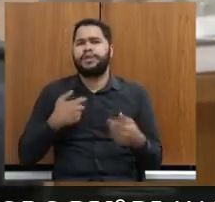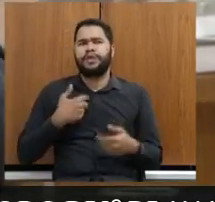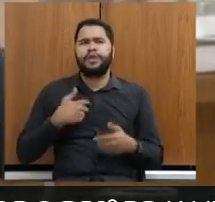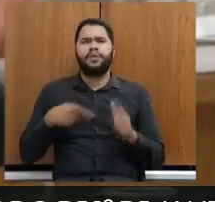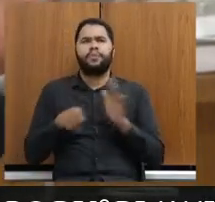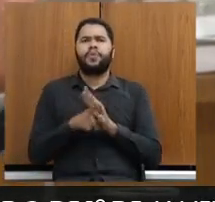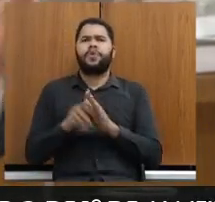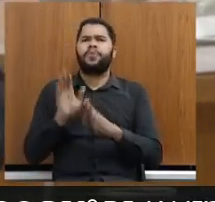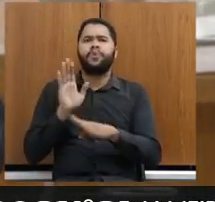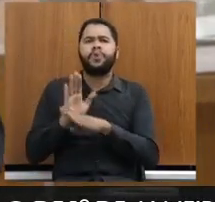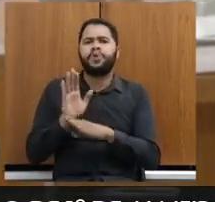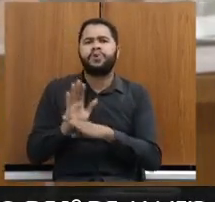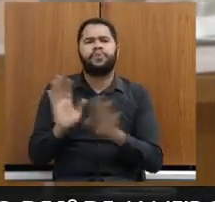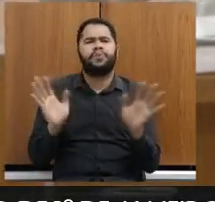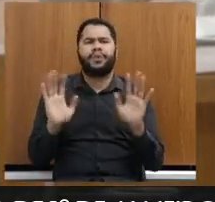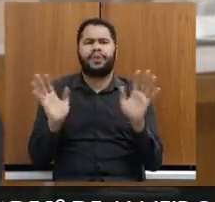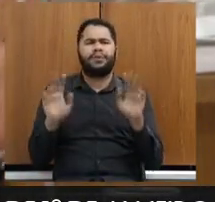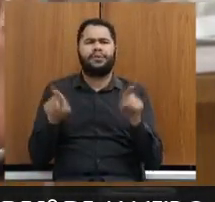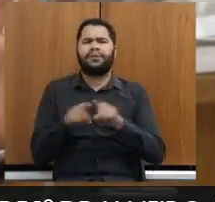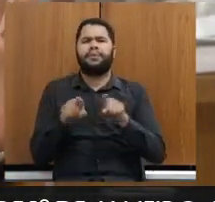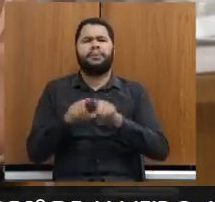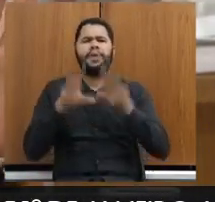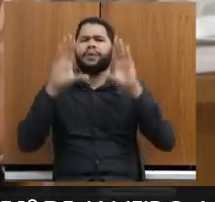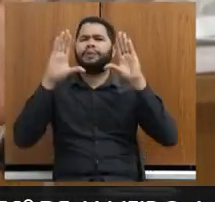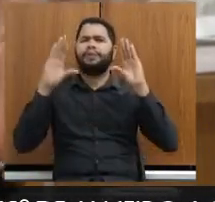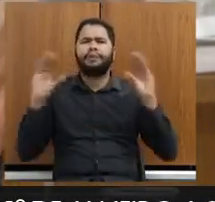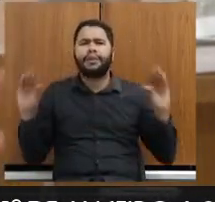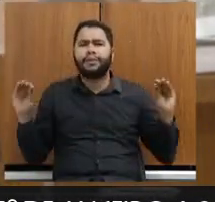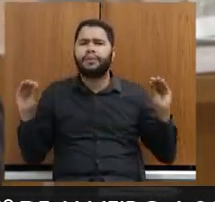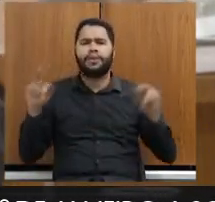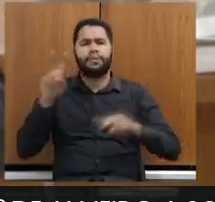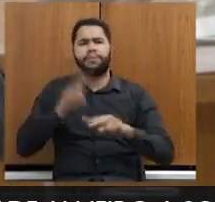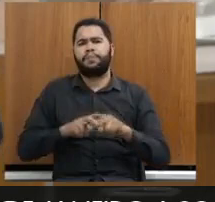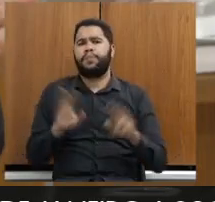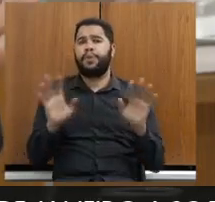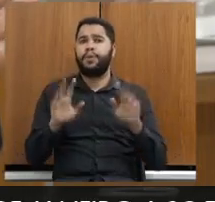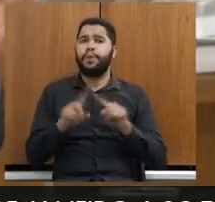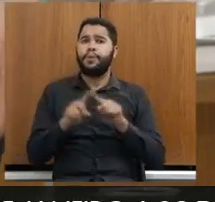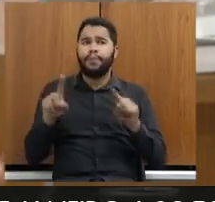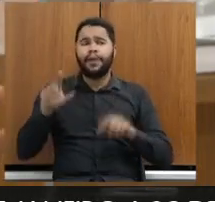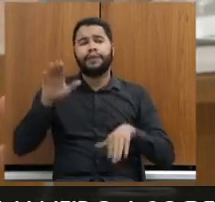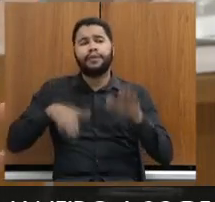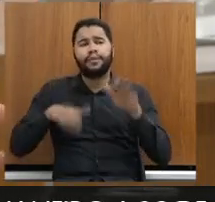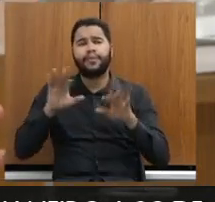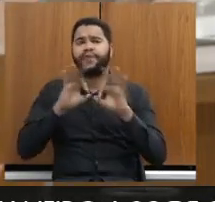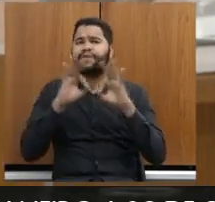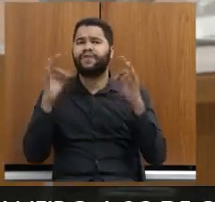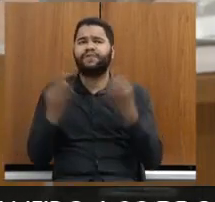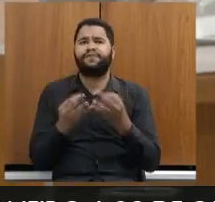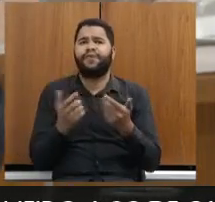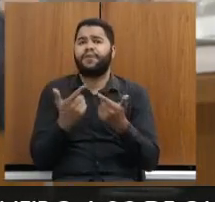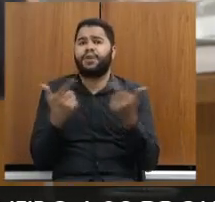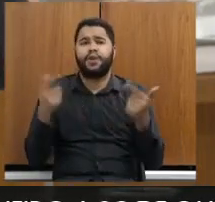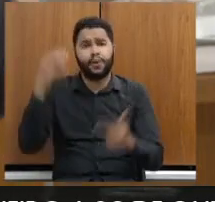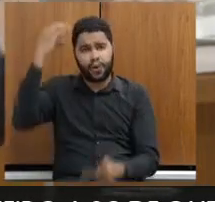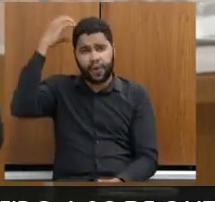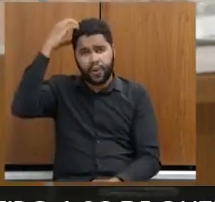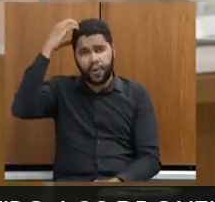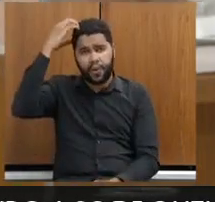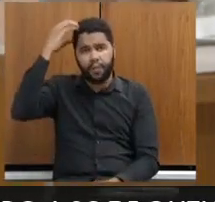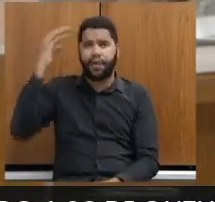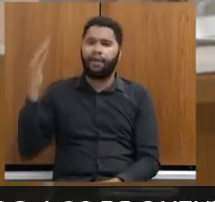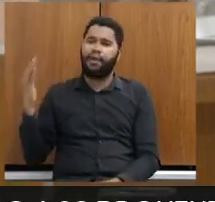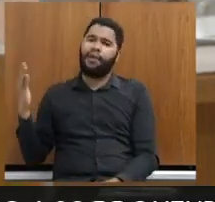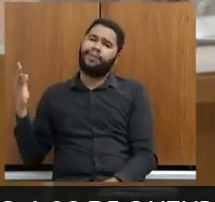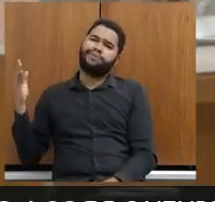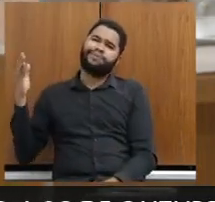aqui dar benefício nem dá tranquilidade para preso não mas muitas vezes a família não tem culpa e tem que